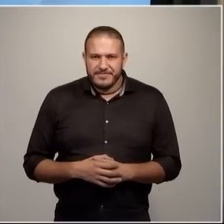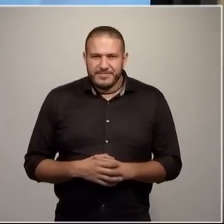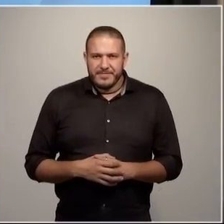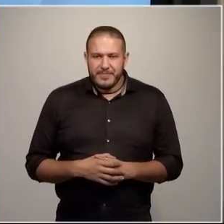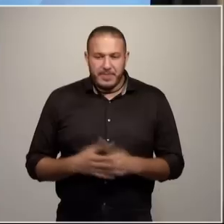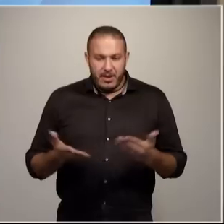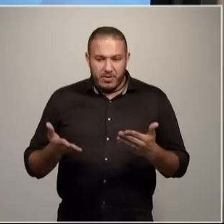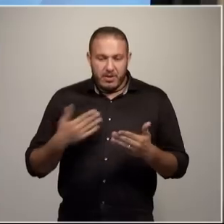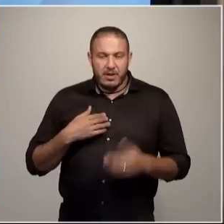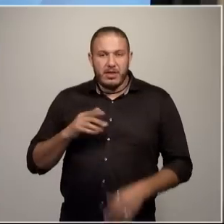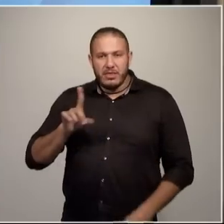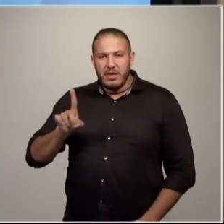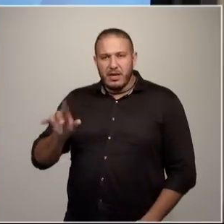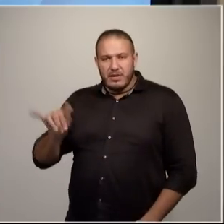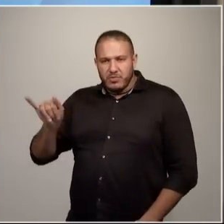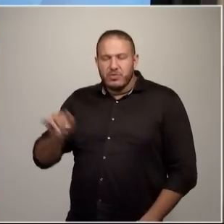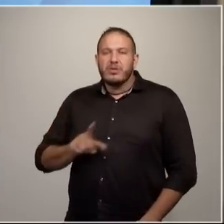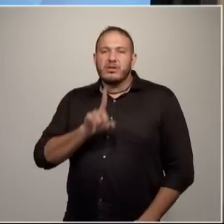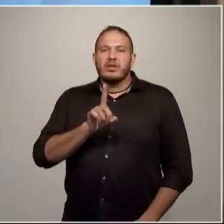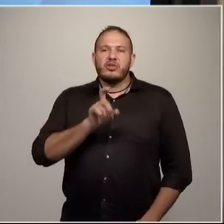y e dx.